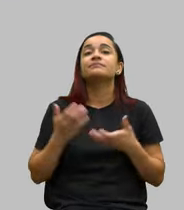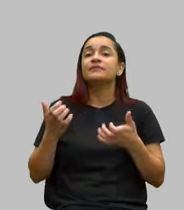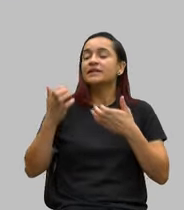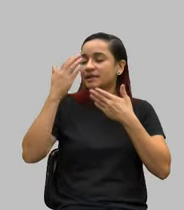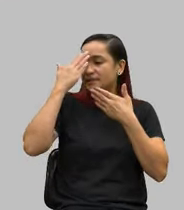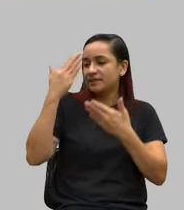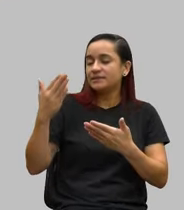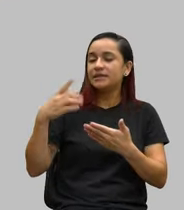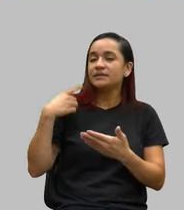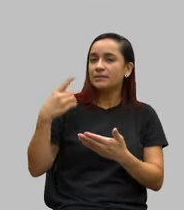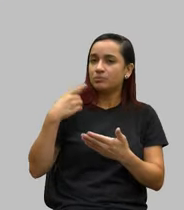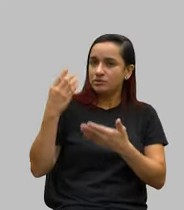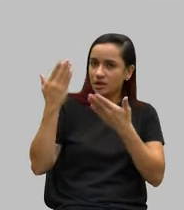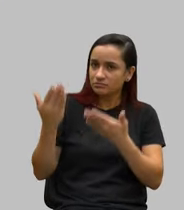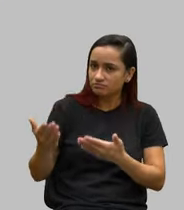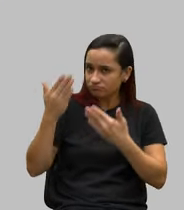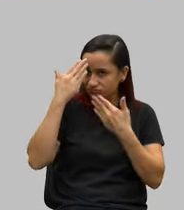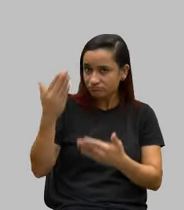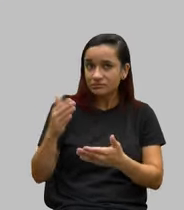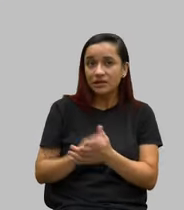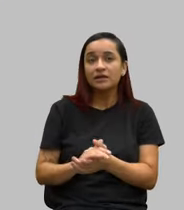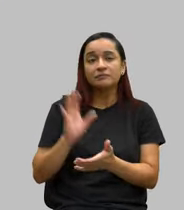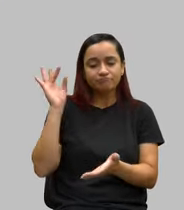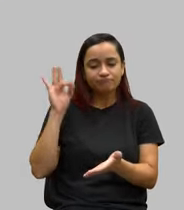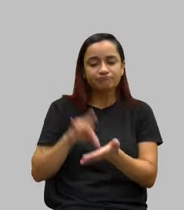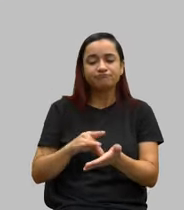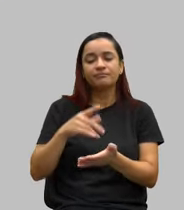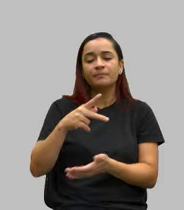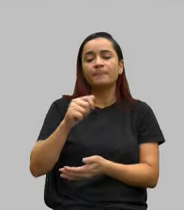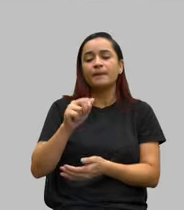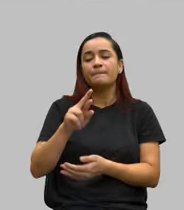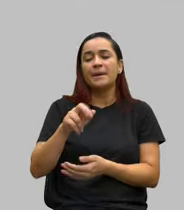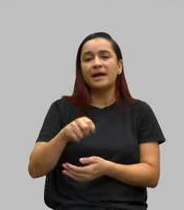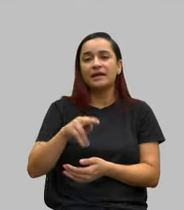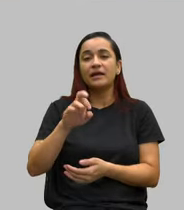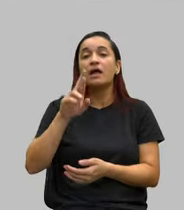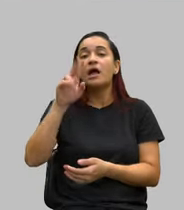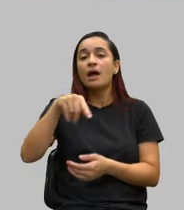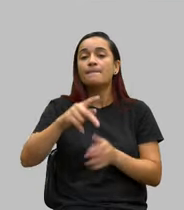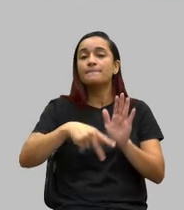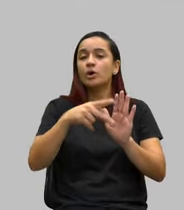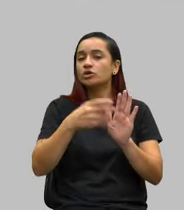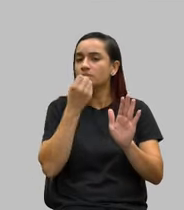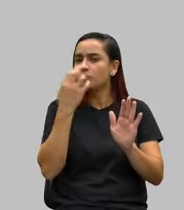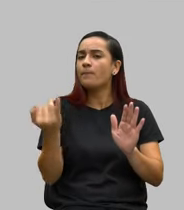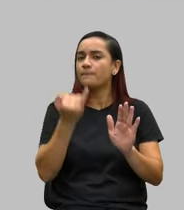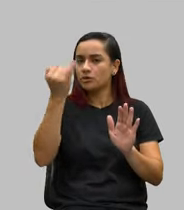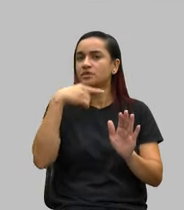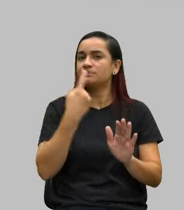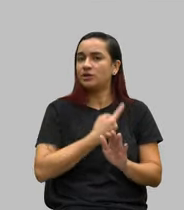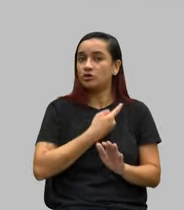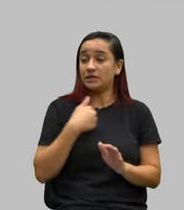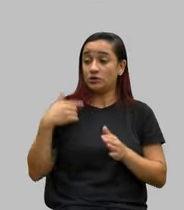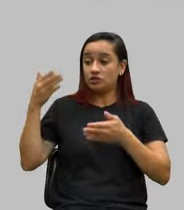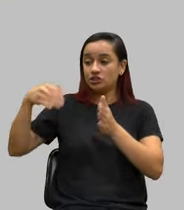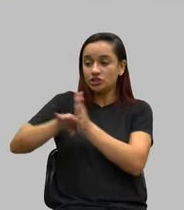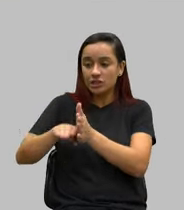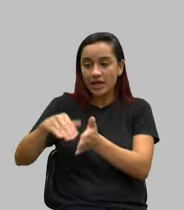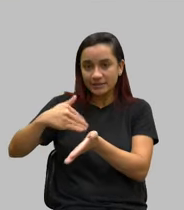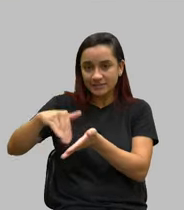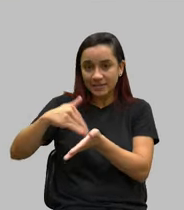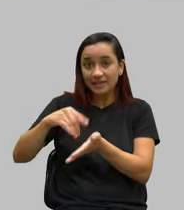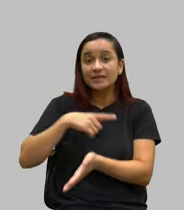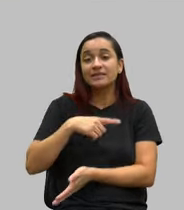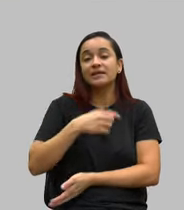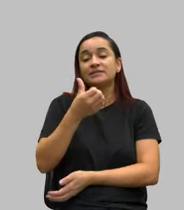do deputado bosc e dizer que realmente a pac Deputado é um projeto muito importante para nós quando eu cheguei a secretaria nós temos 62%